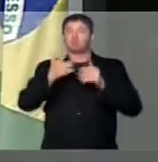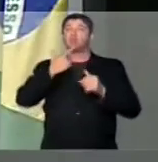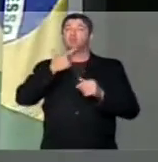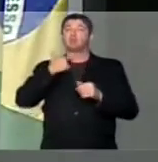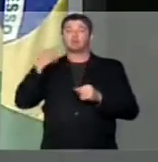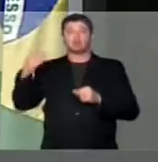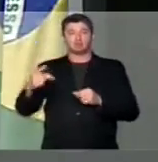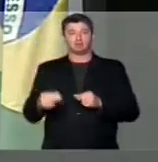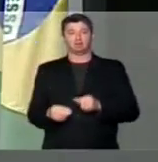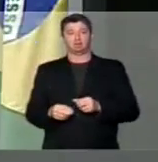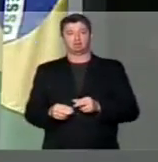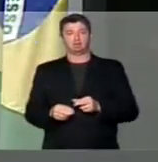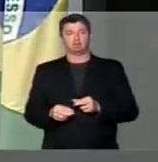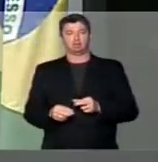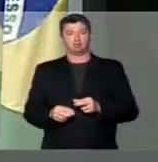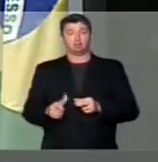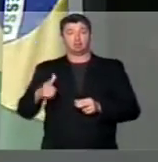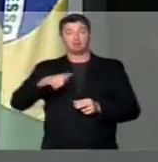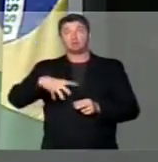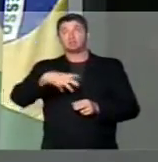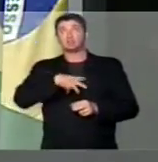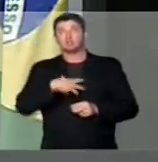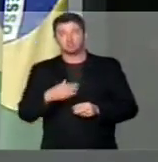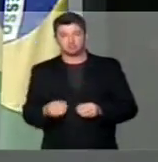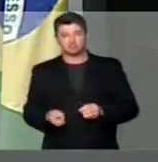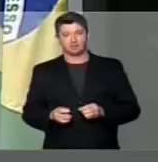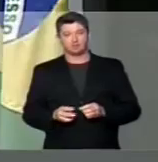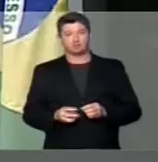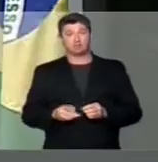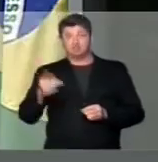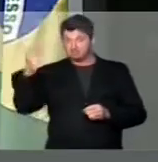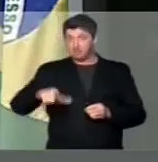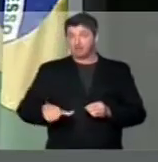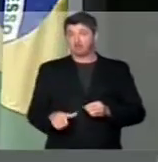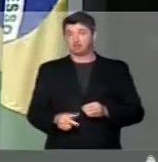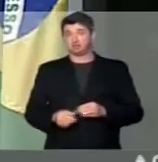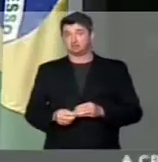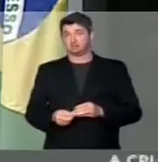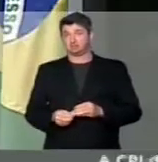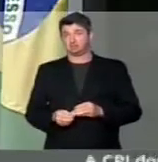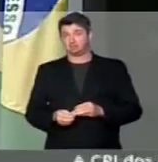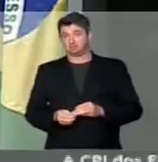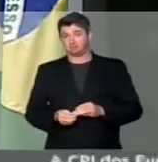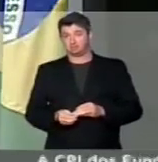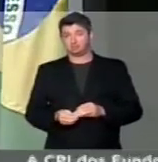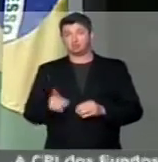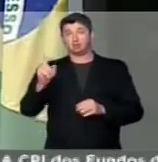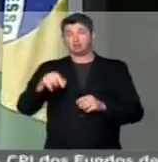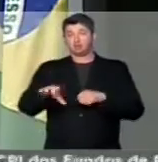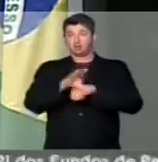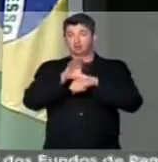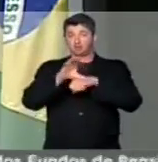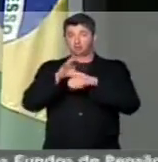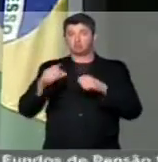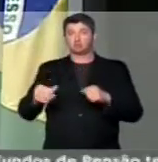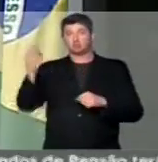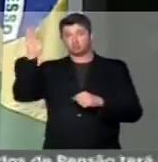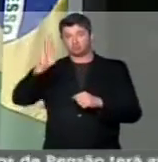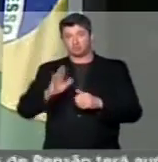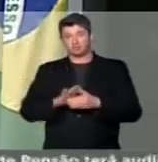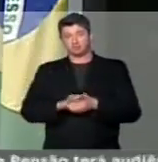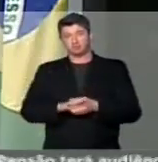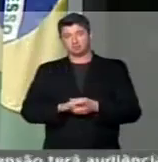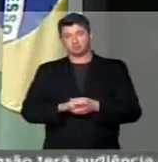desejo, expressando o seu sentimento. E mais que isso, é a Constituição